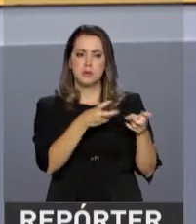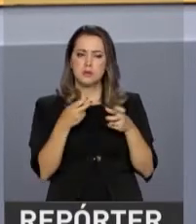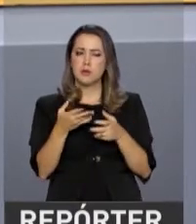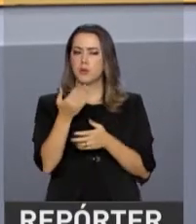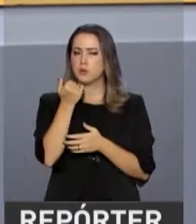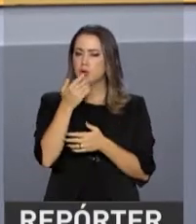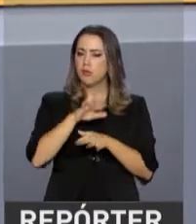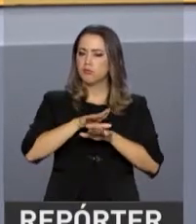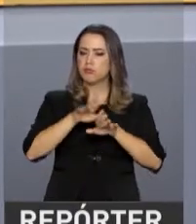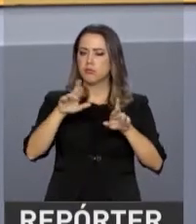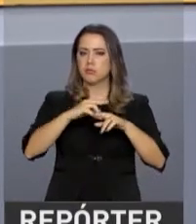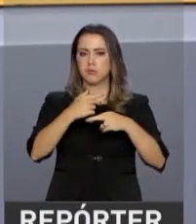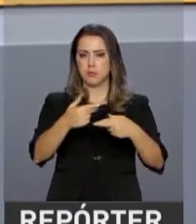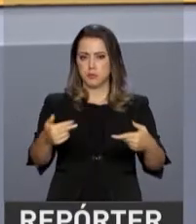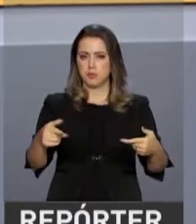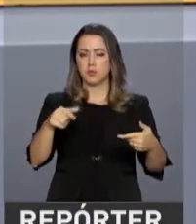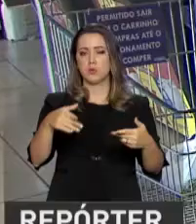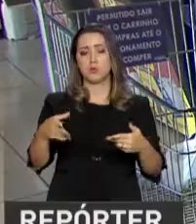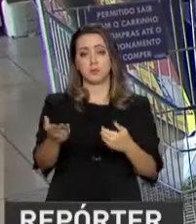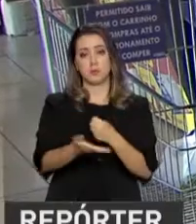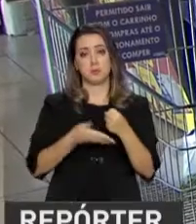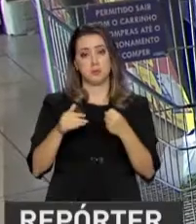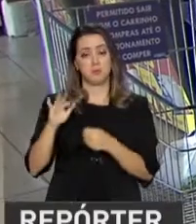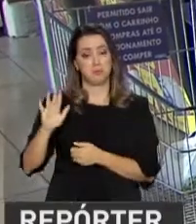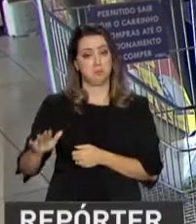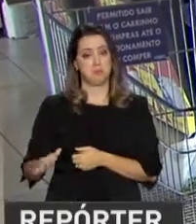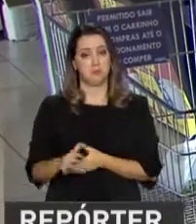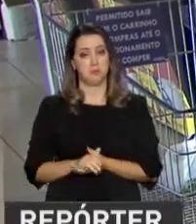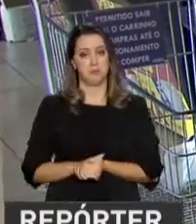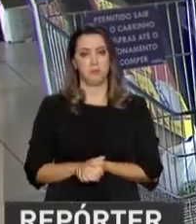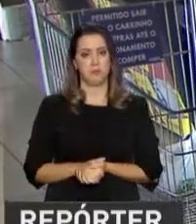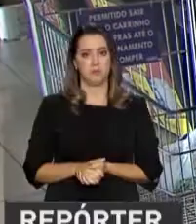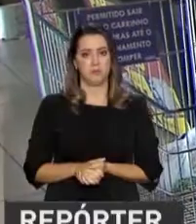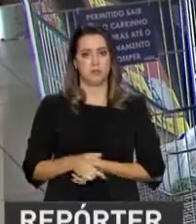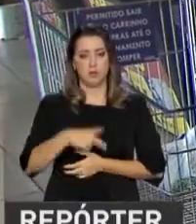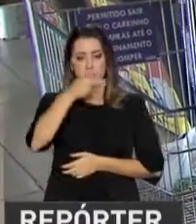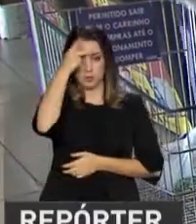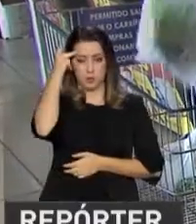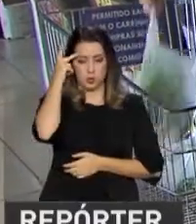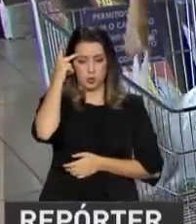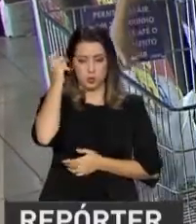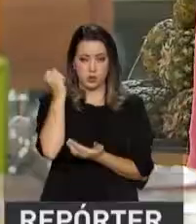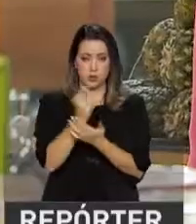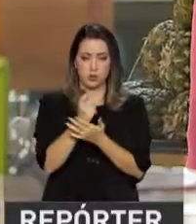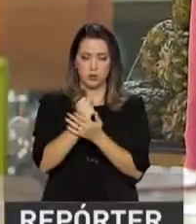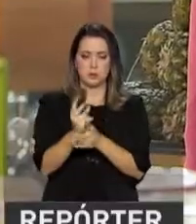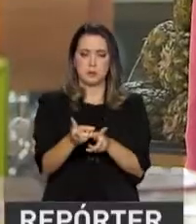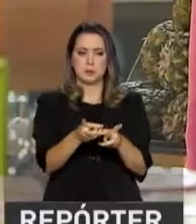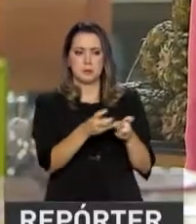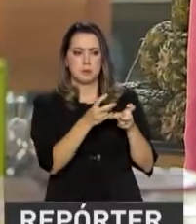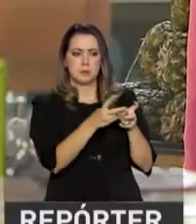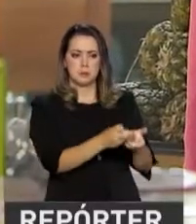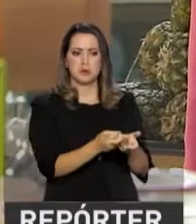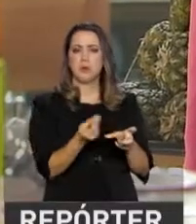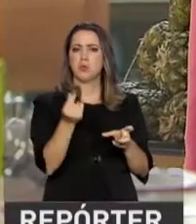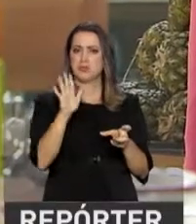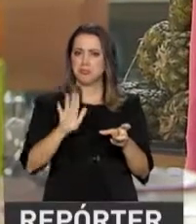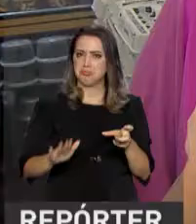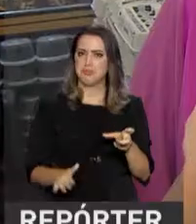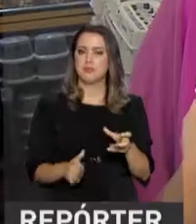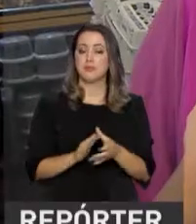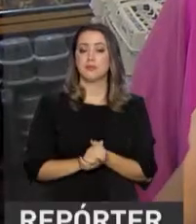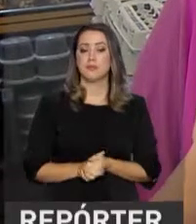cesta básica estão mais baratos. Quem faz compras já percebeu, os alimentos estão mais